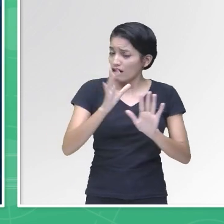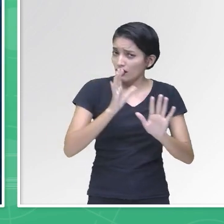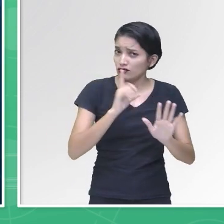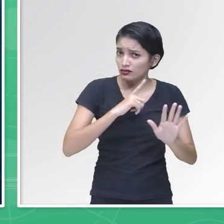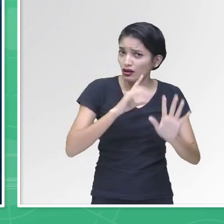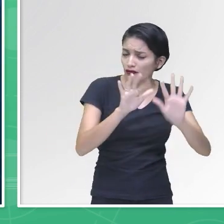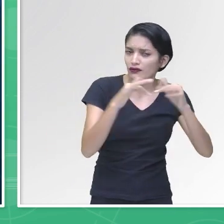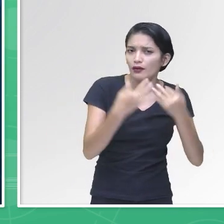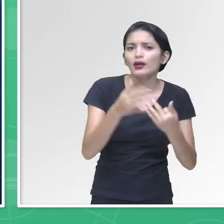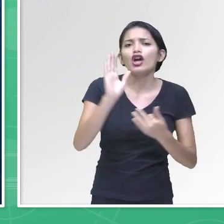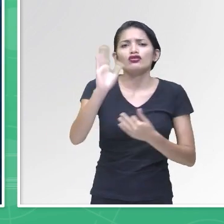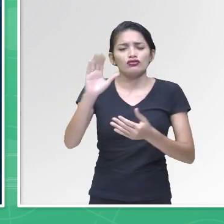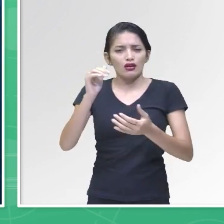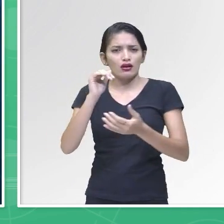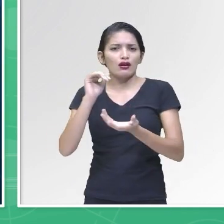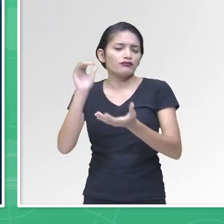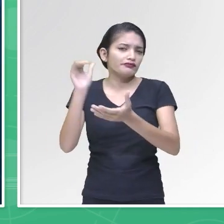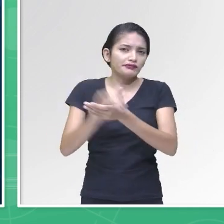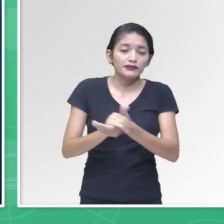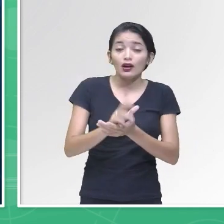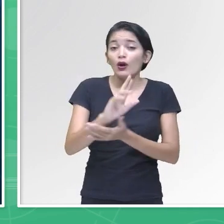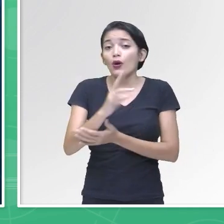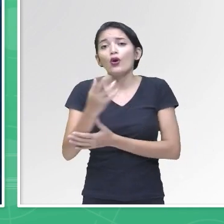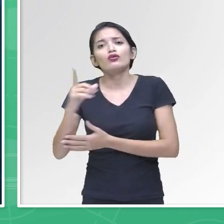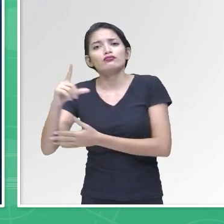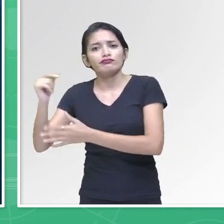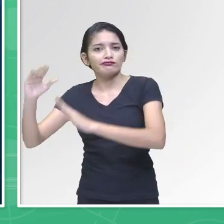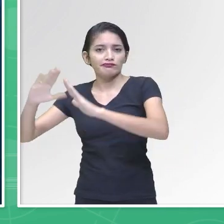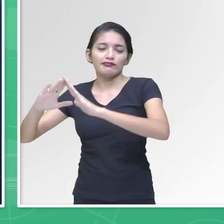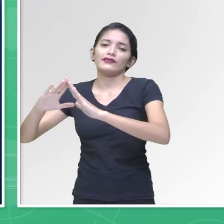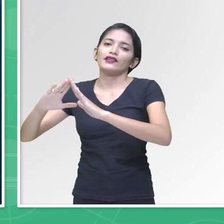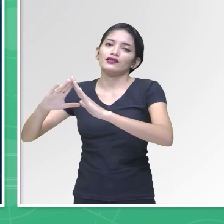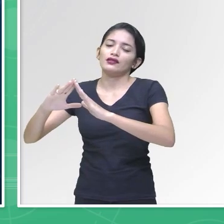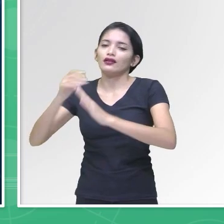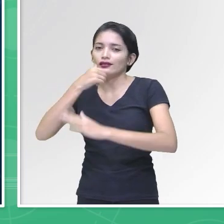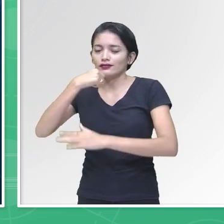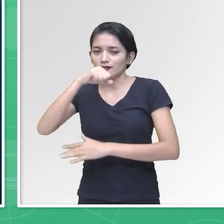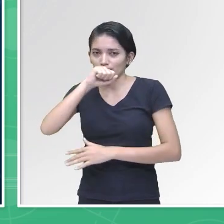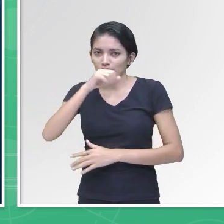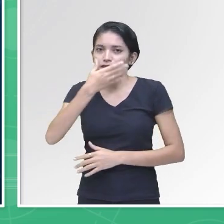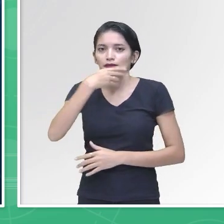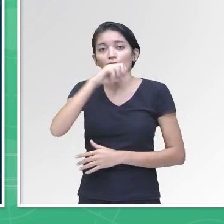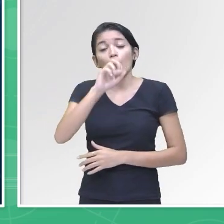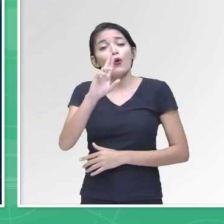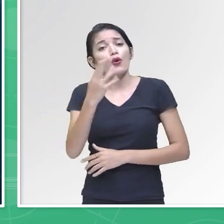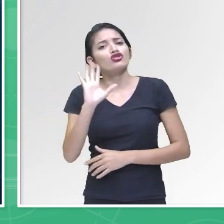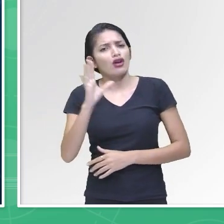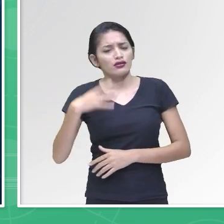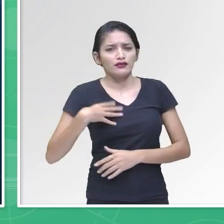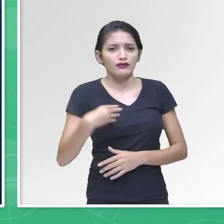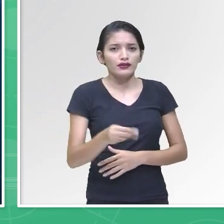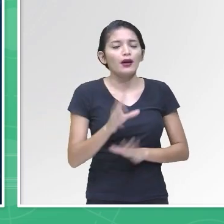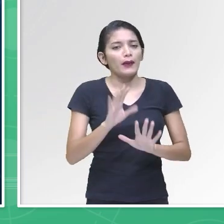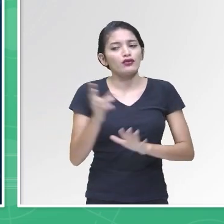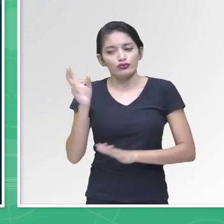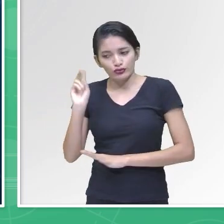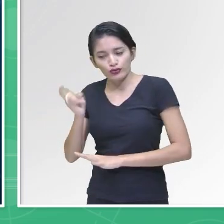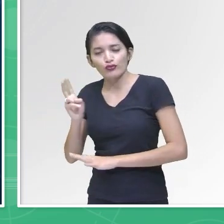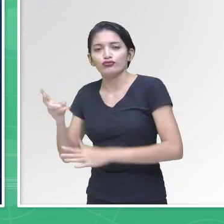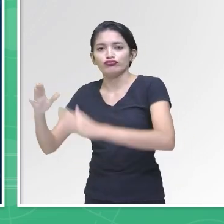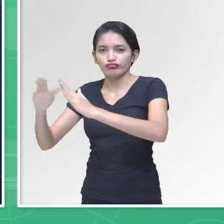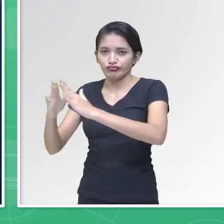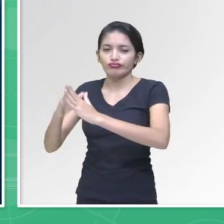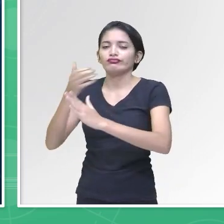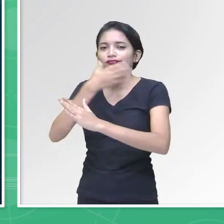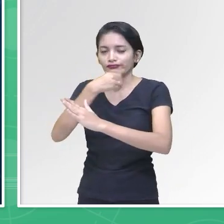família, já se casou, ou já saiu da casa dos pais, ou já tem um filho e continua na casa dos